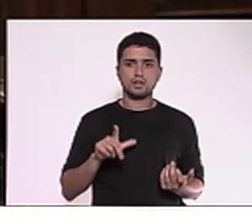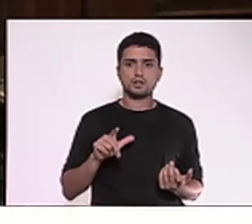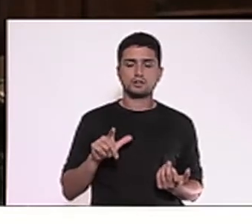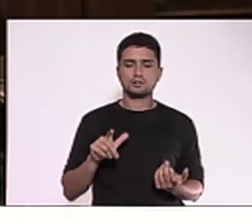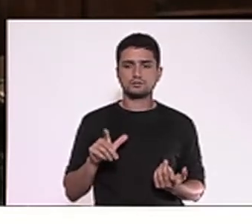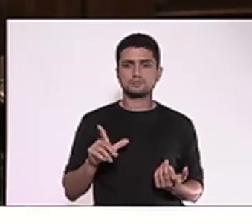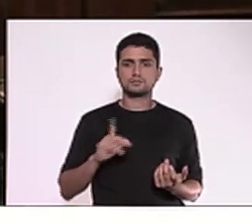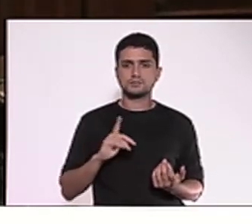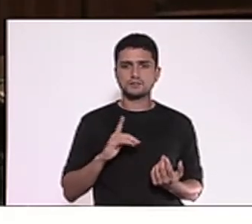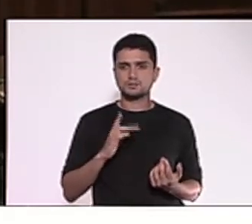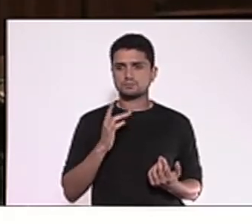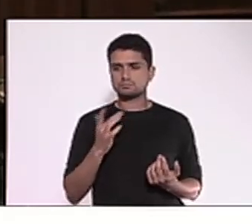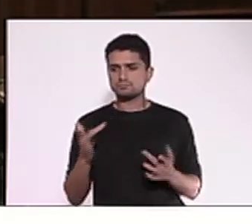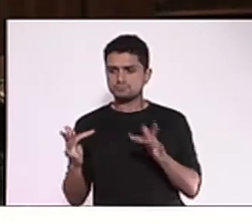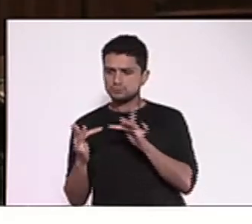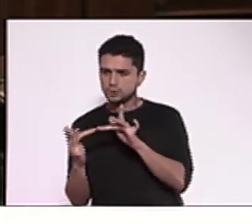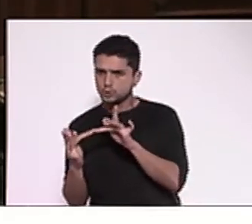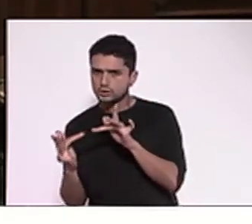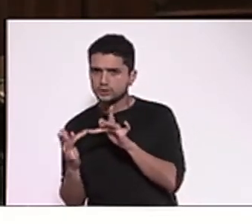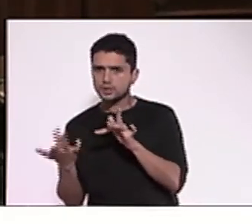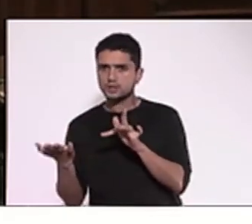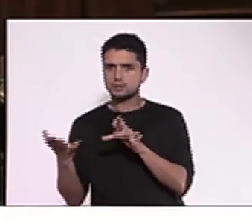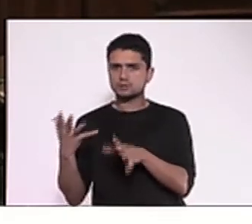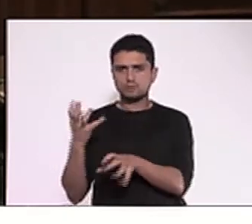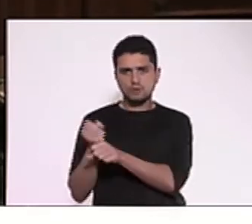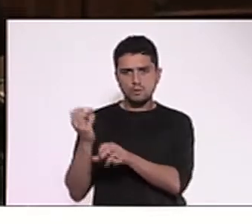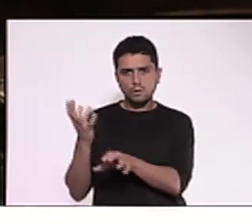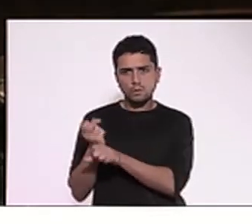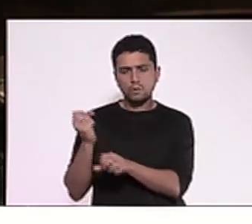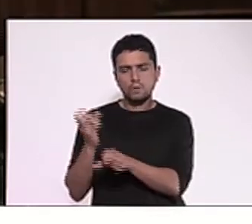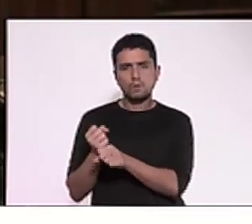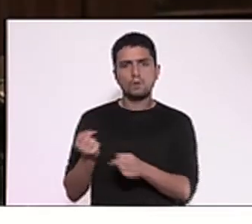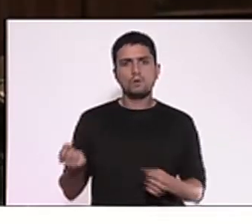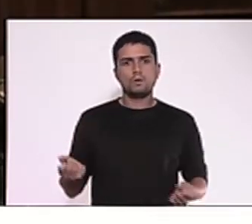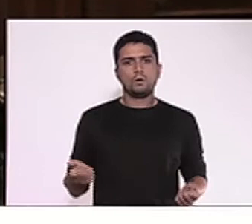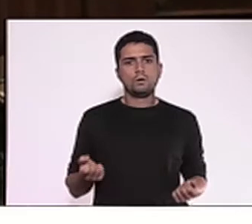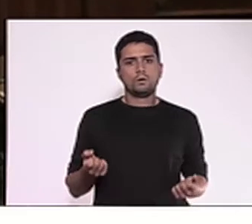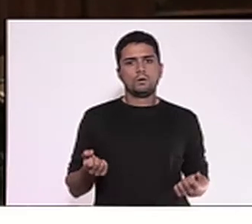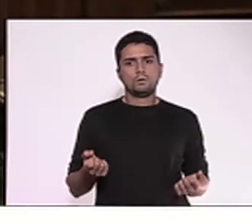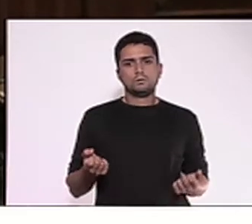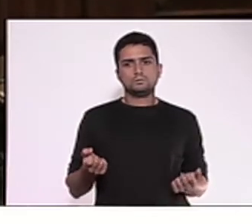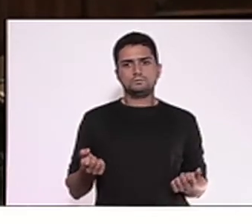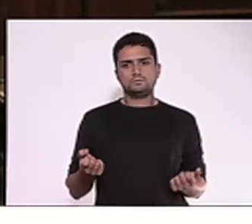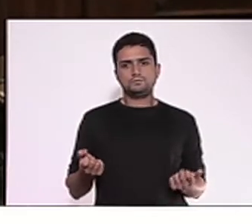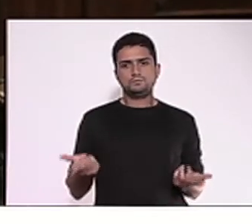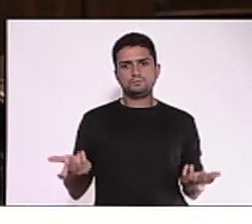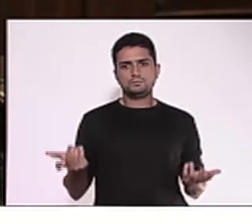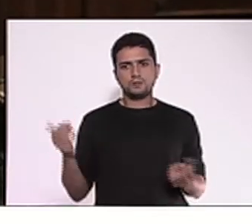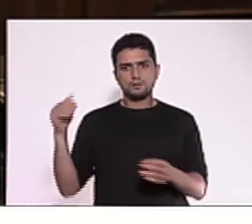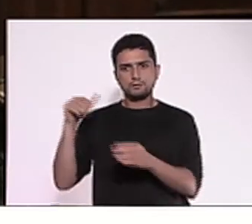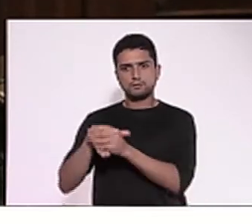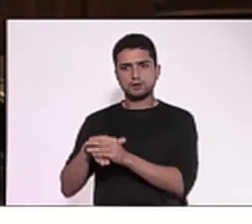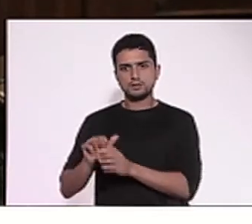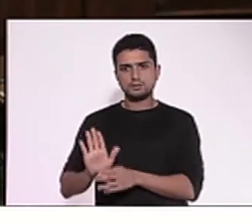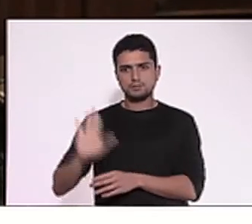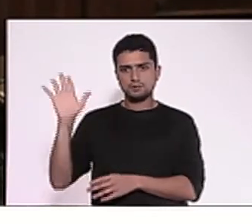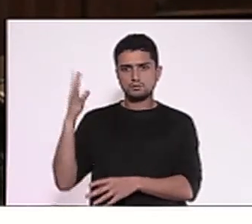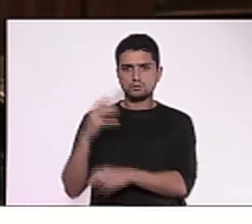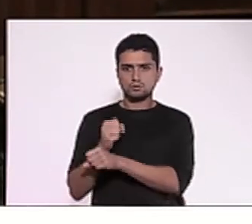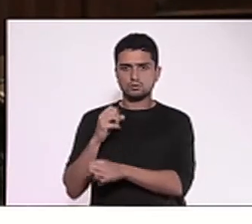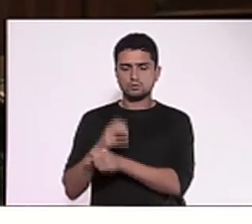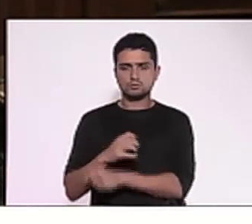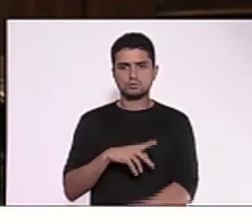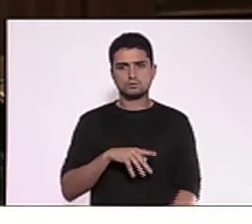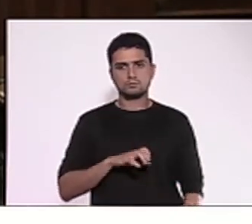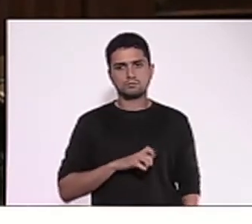com os deputados que querem sinalizar para o governador que estou aqui, olha, não esqueça de mim, para votar nas contas do Pezão. Não estou